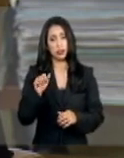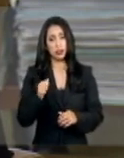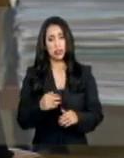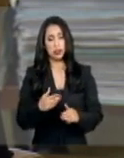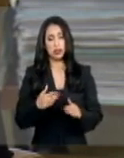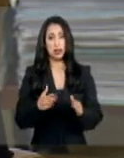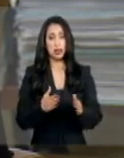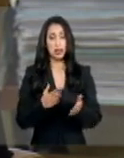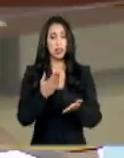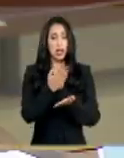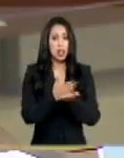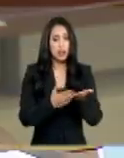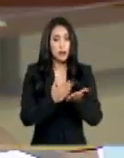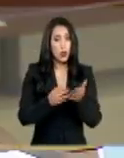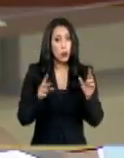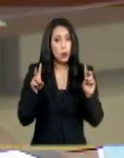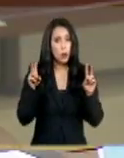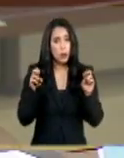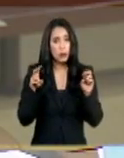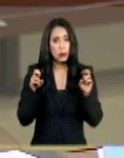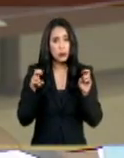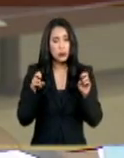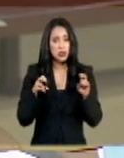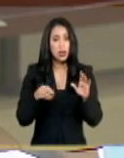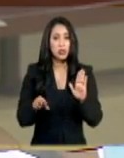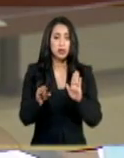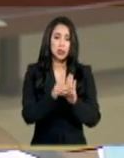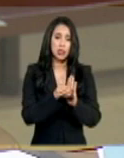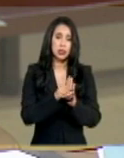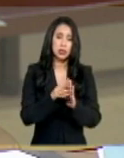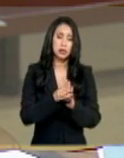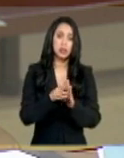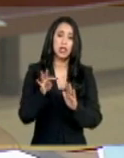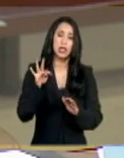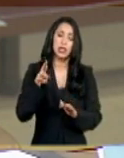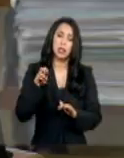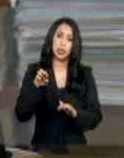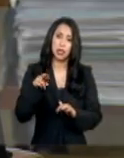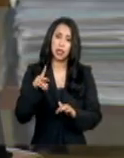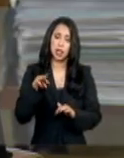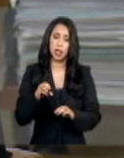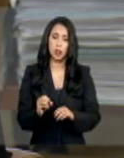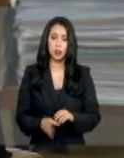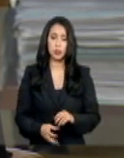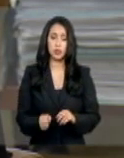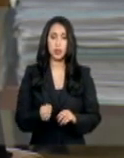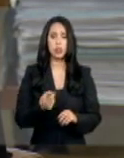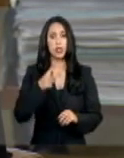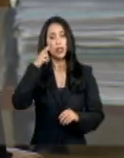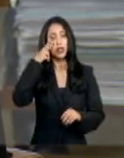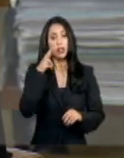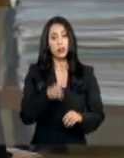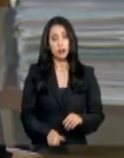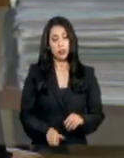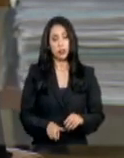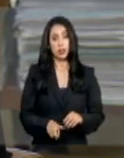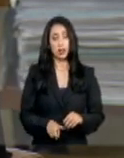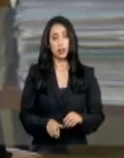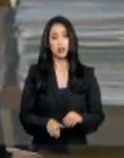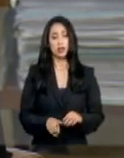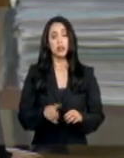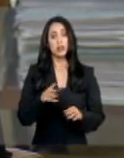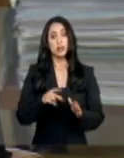estreita do tema nos exatos termos pretendidos pelo recorrente tendo em vista que referida a destruição